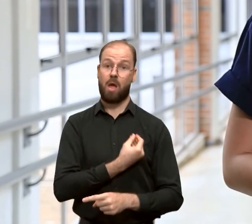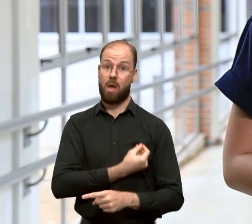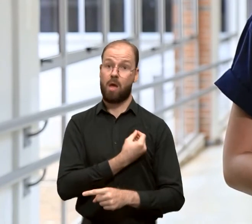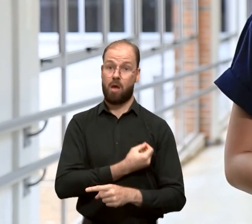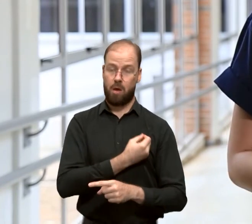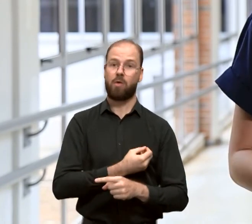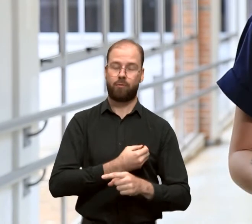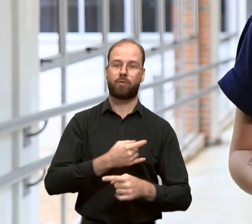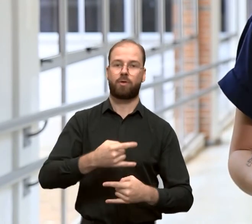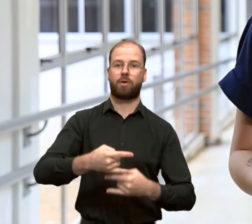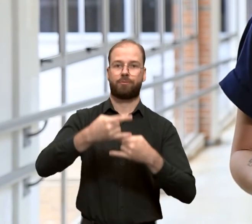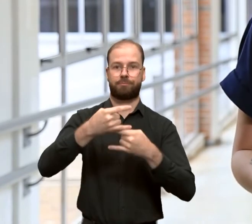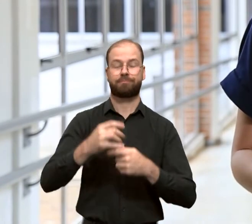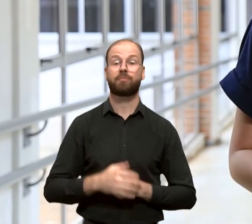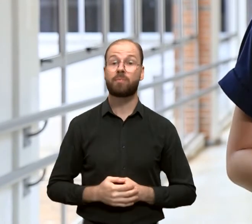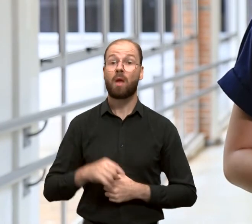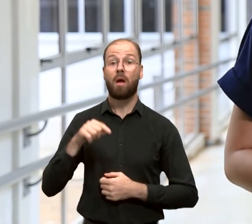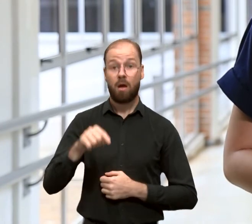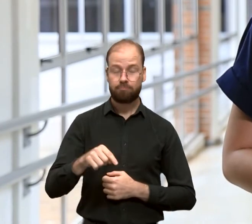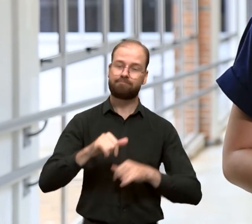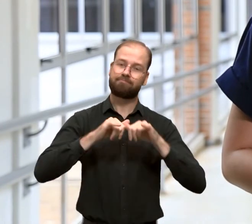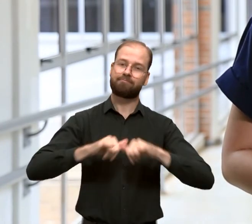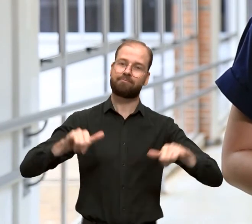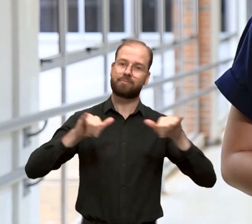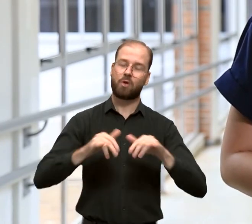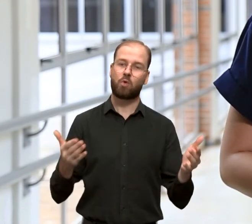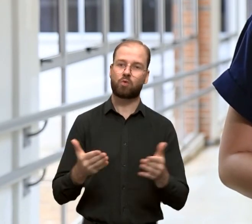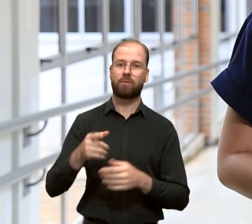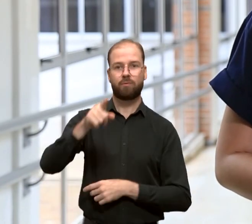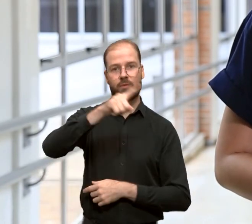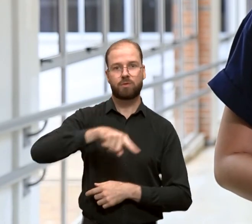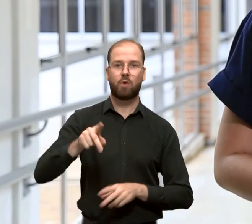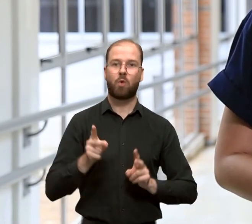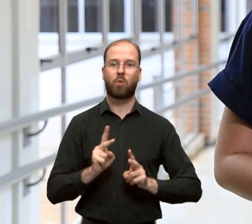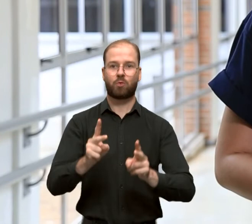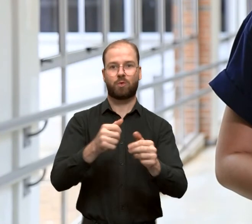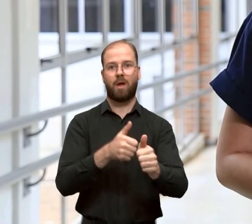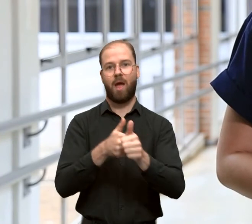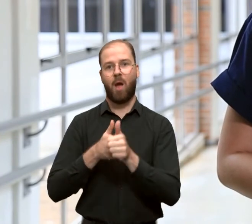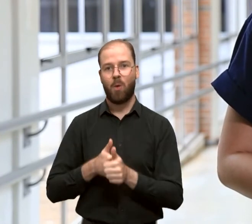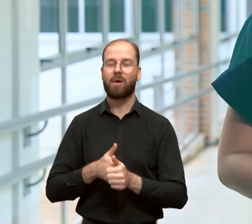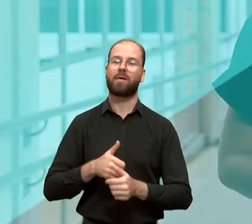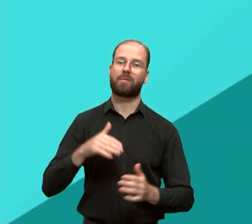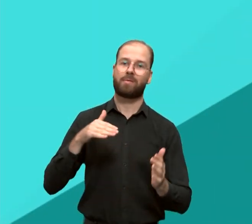universidade. Essa foi a agenda de hoje, continue nos acompanhando e até a próxima!